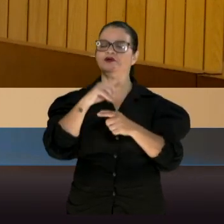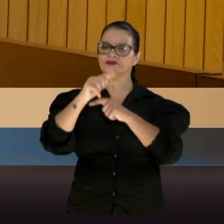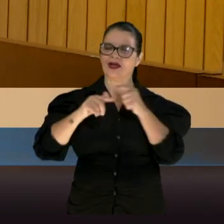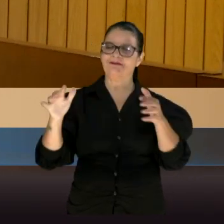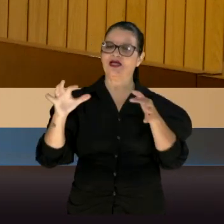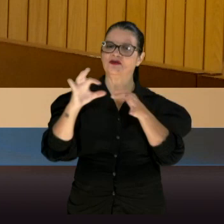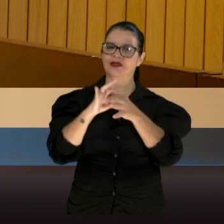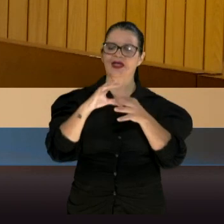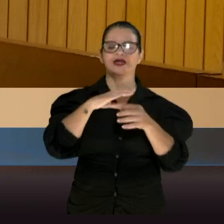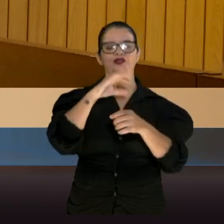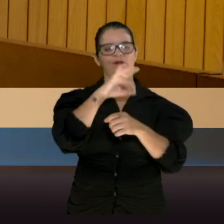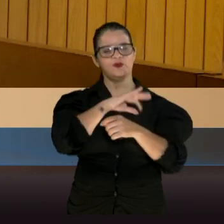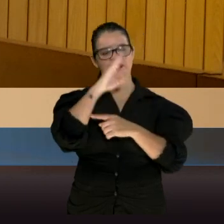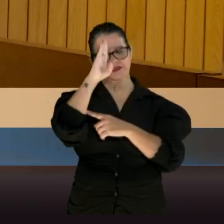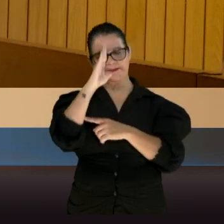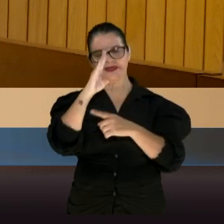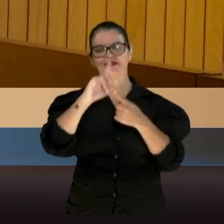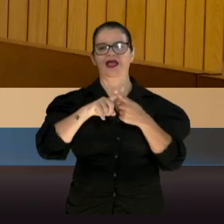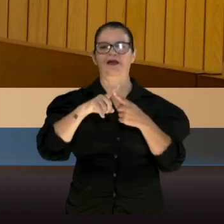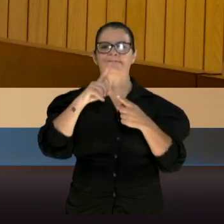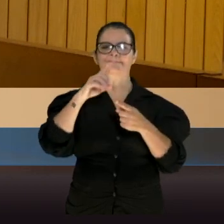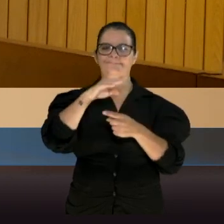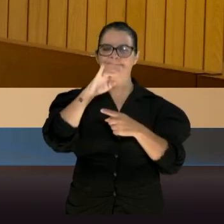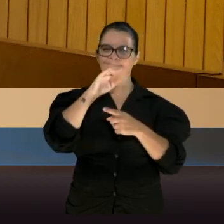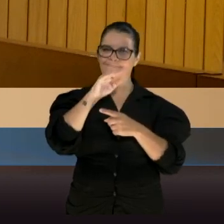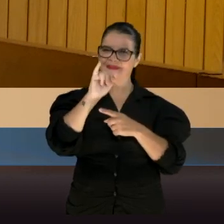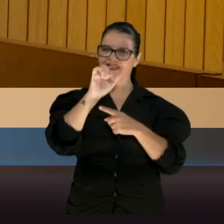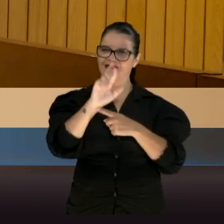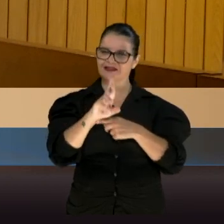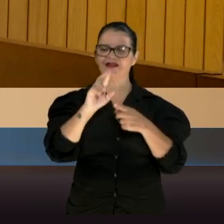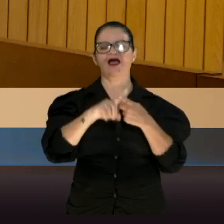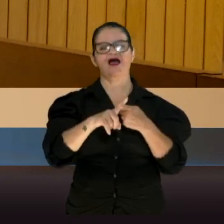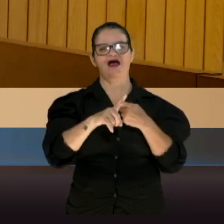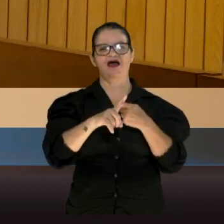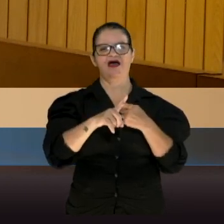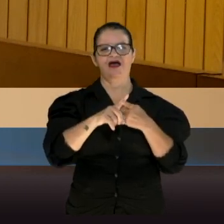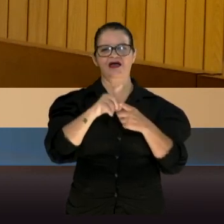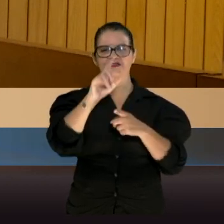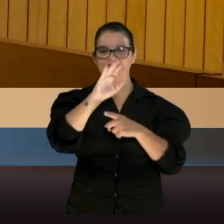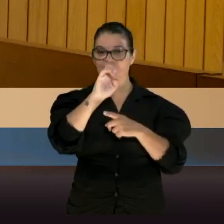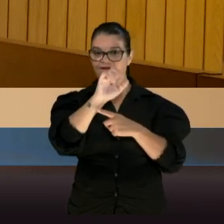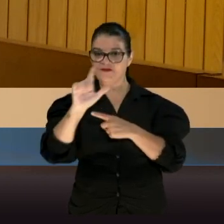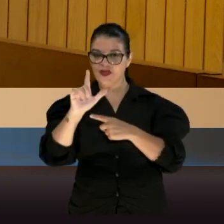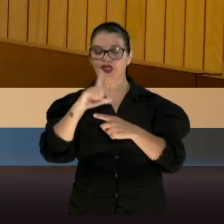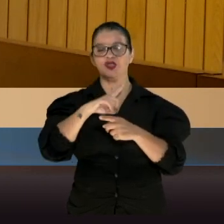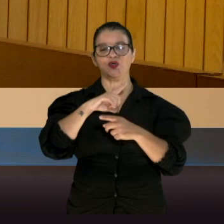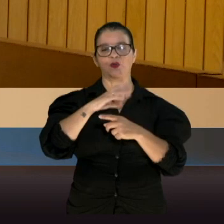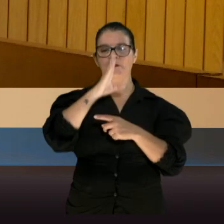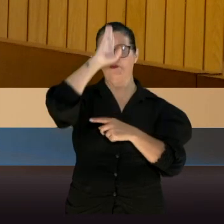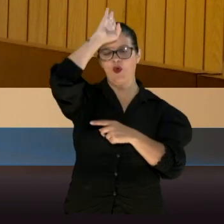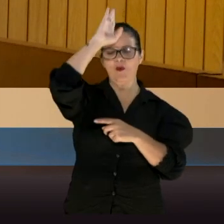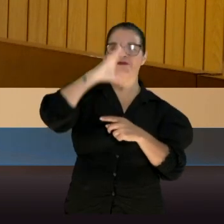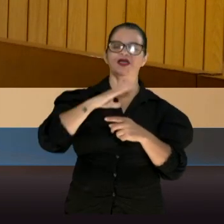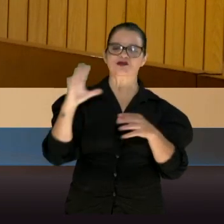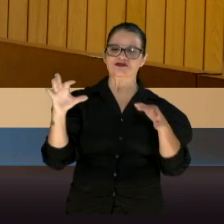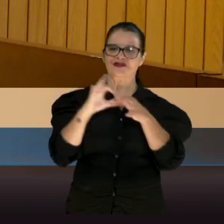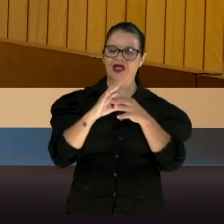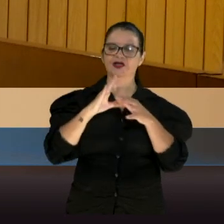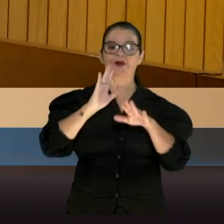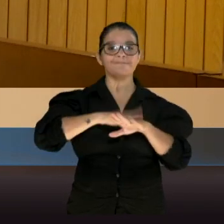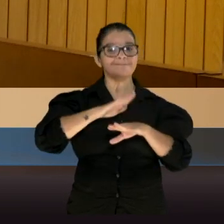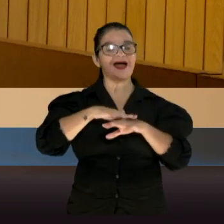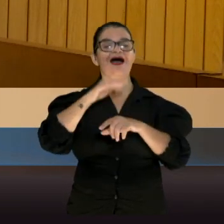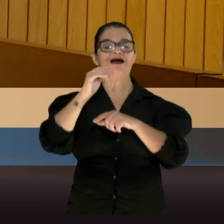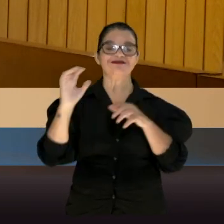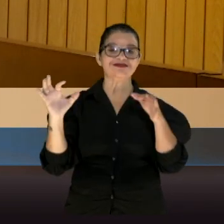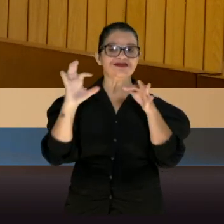Polícia Civil, Polícia Militar, Corpo de Bombeiros, e as operativas estão integradas. E quanto mais integrados, mais podemos e poderemos